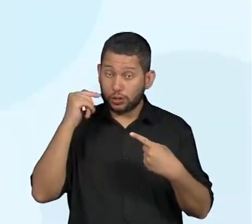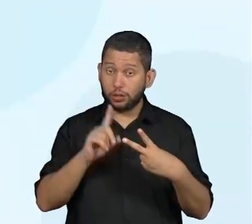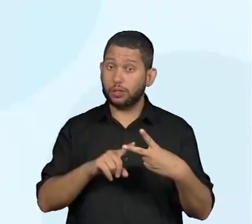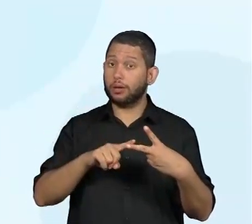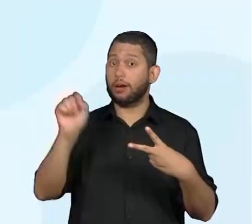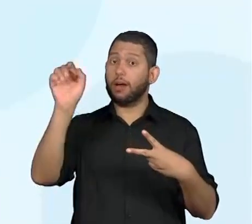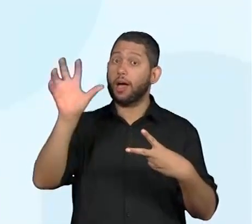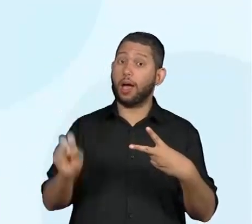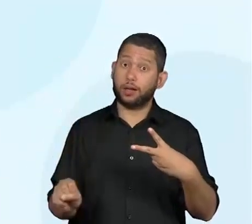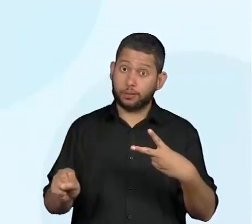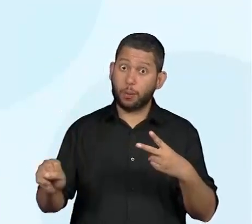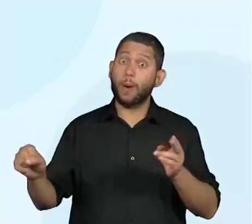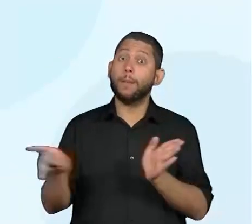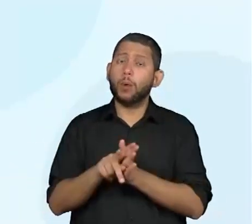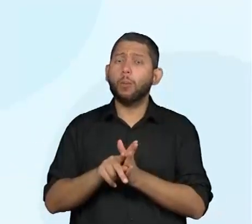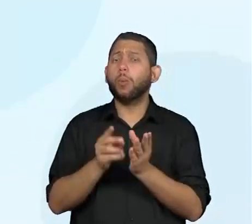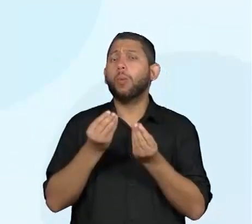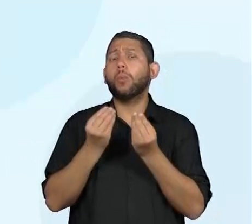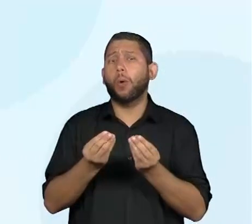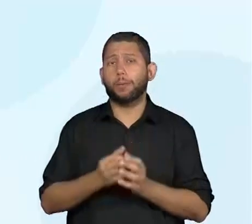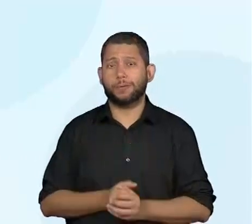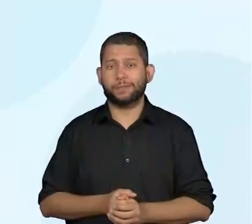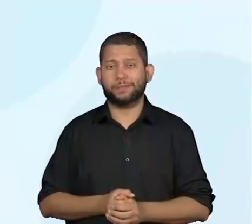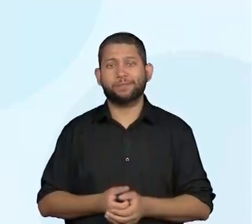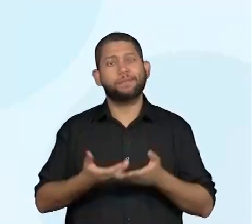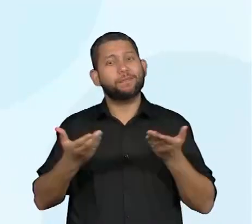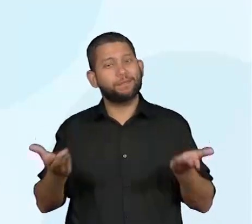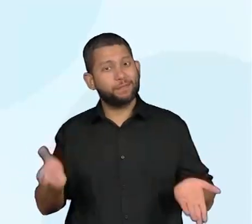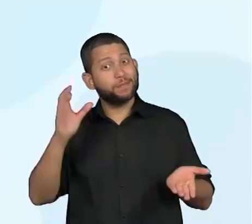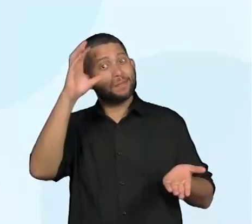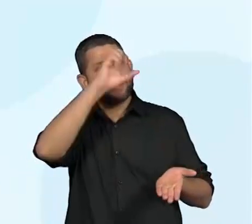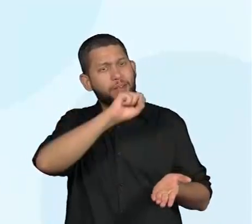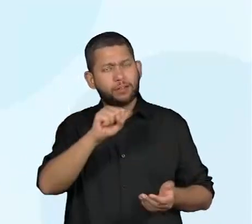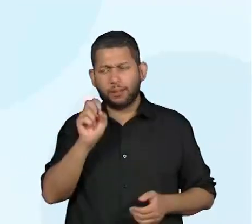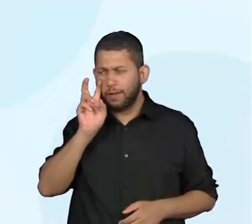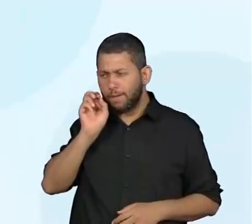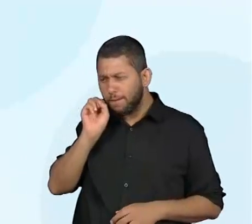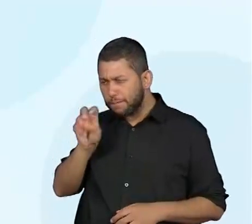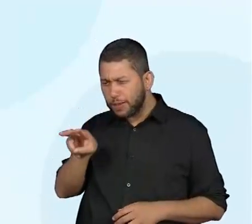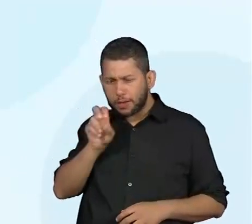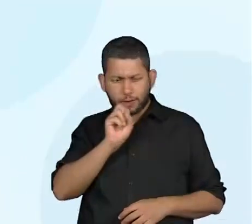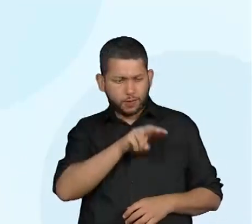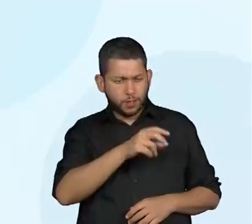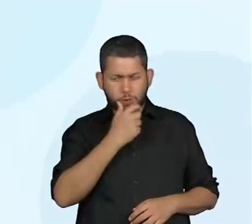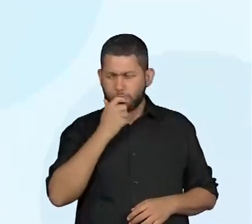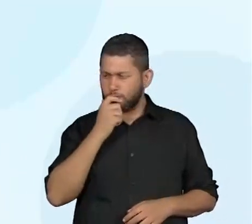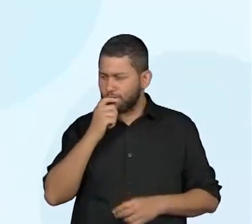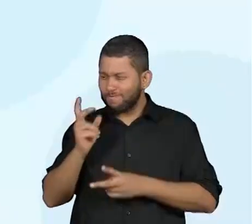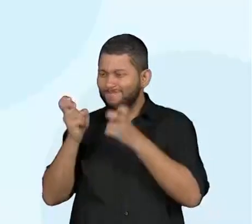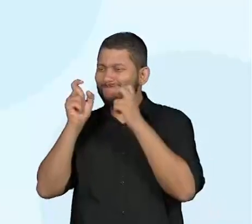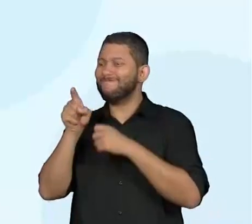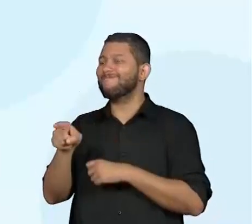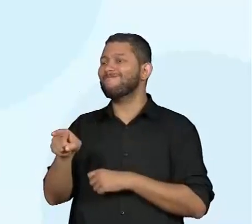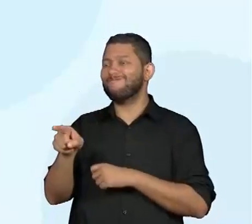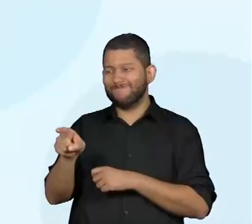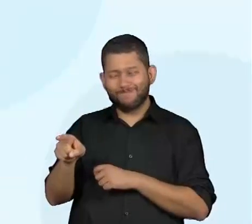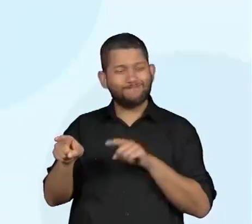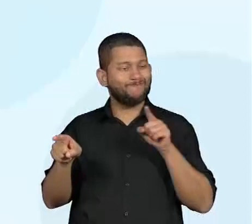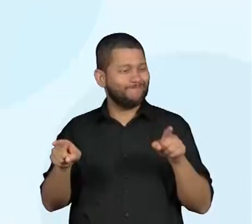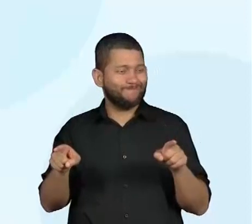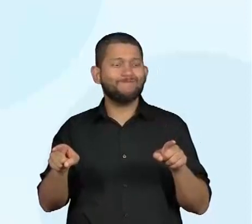aprender? Vamos falar sobre a diferença entre lutas e brigas. Perfeito, professor?